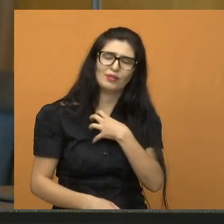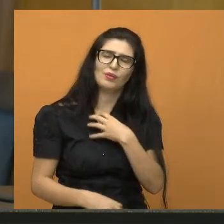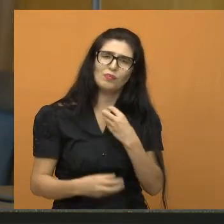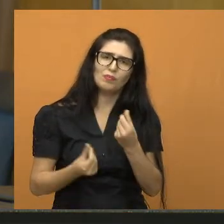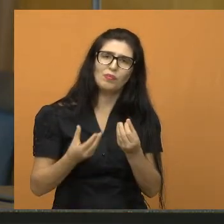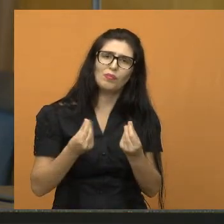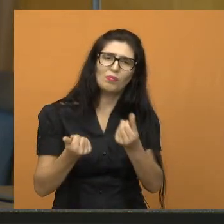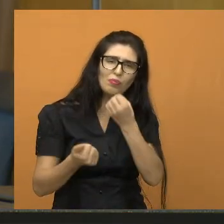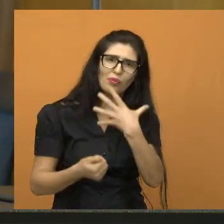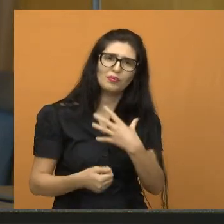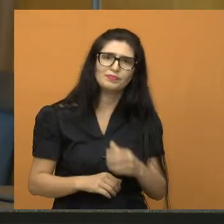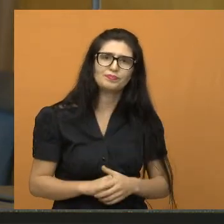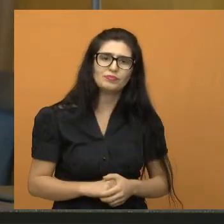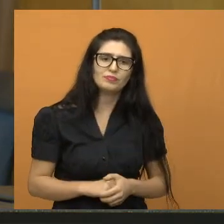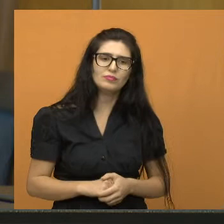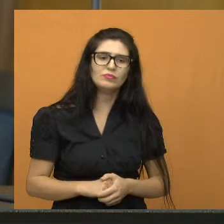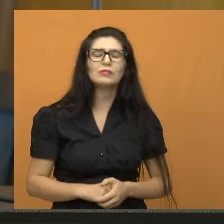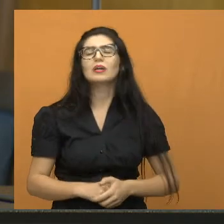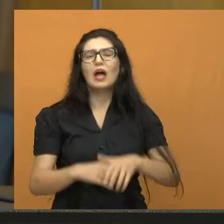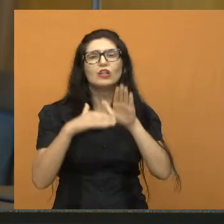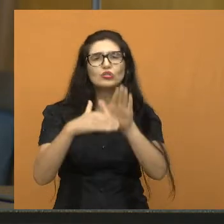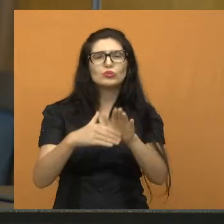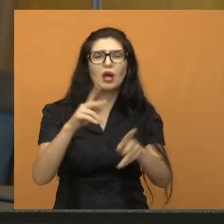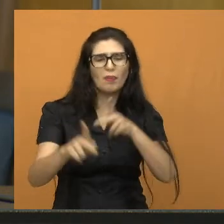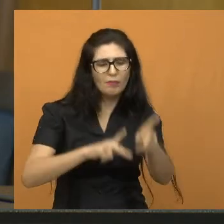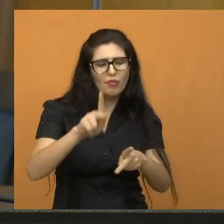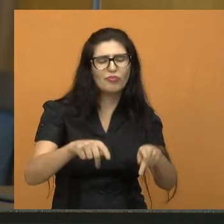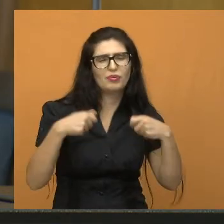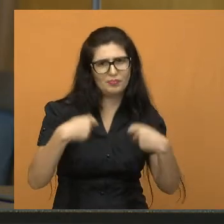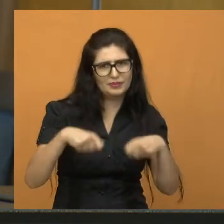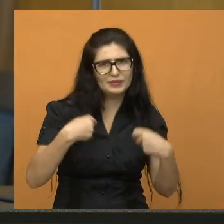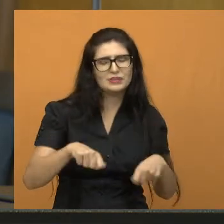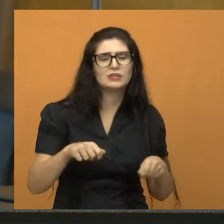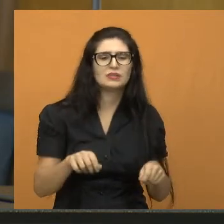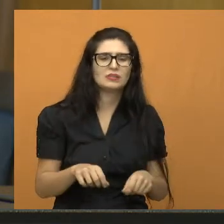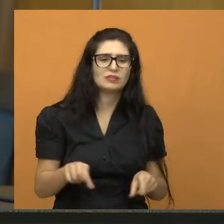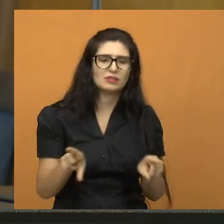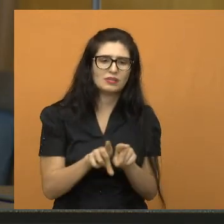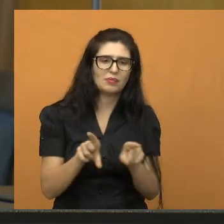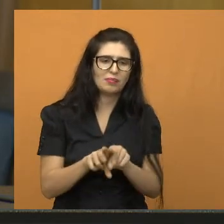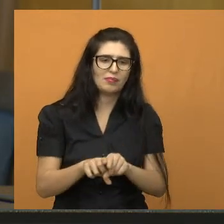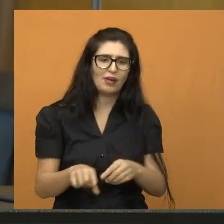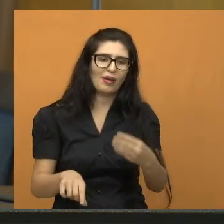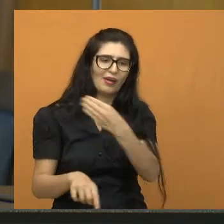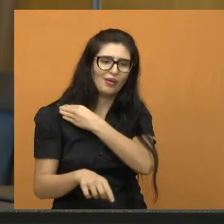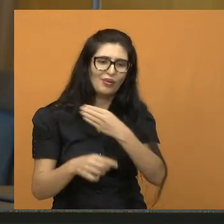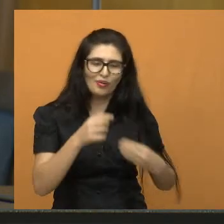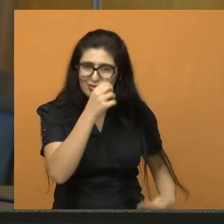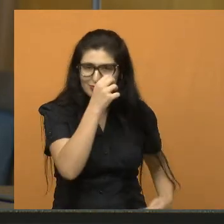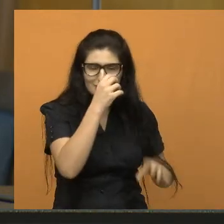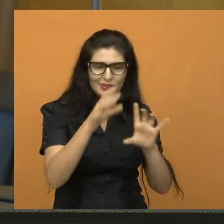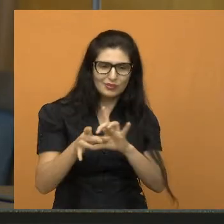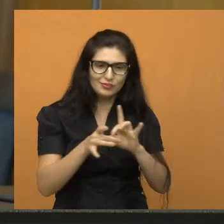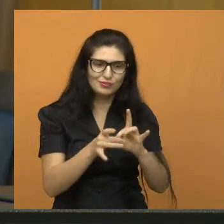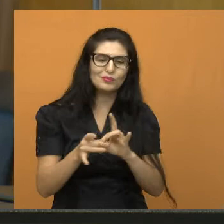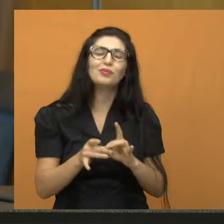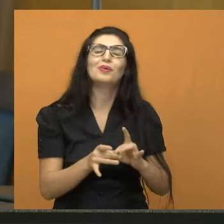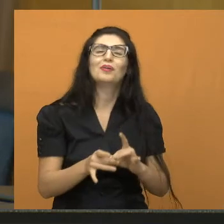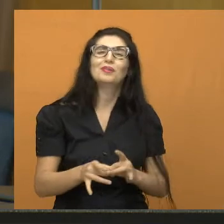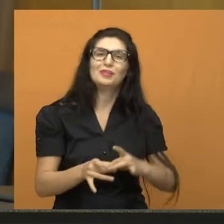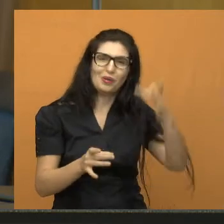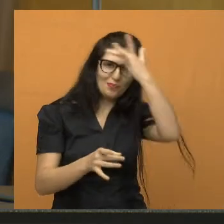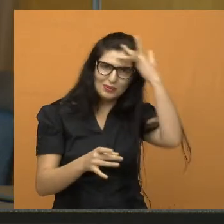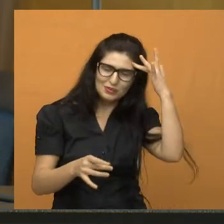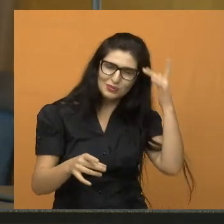cidade um serviço de qualidade, mas precisamos, quando deixar o governo, ter deixado a cultura da paz instituídas nos nossos serviços